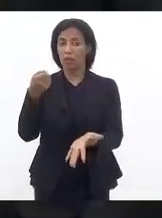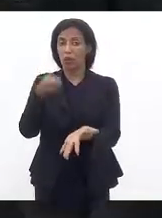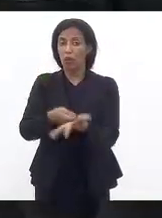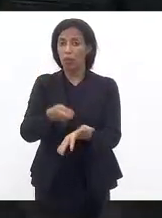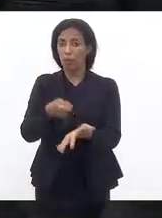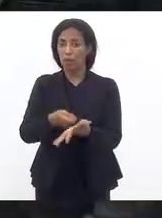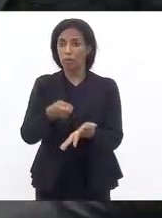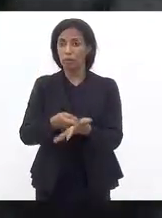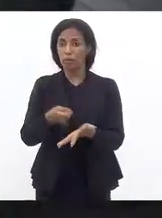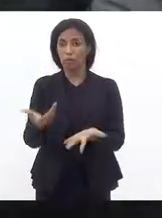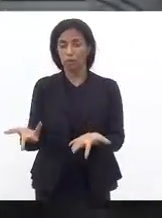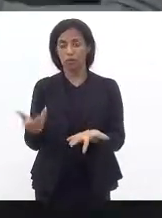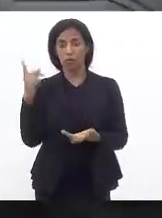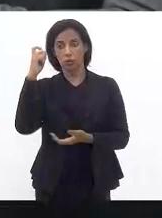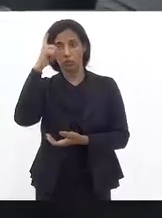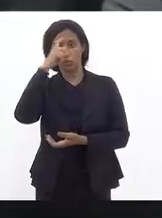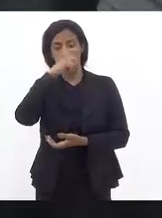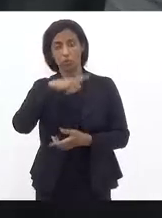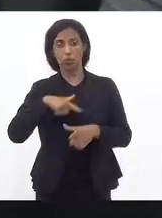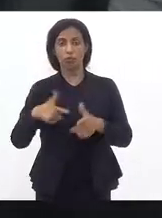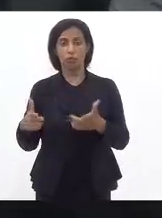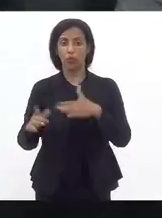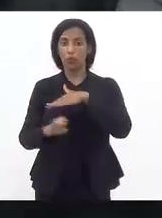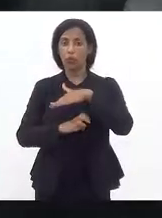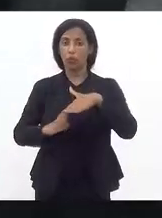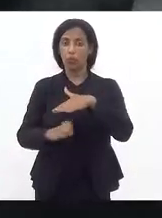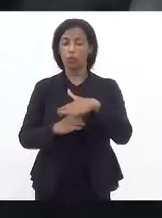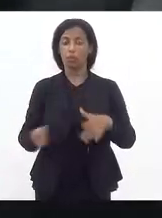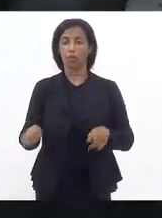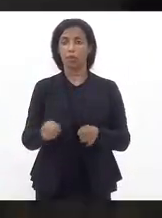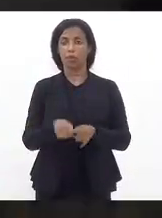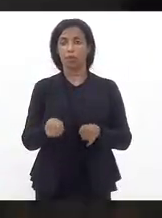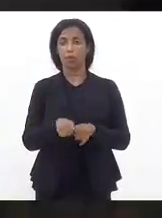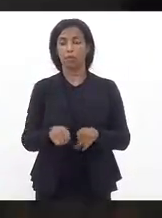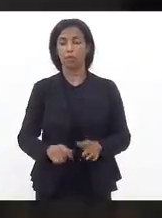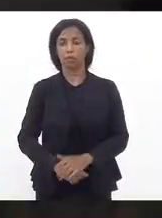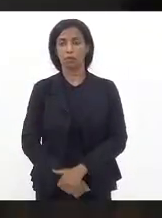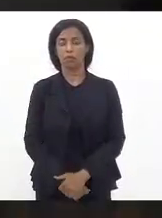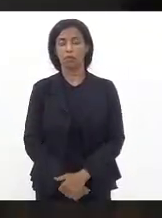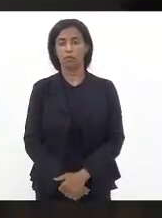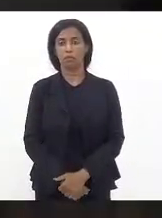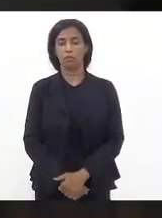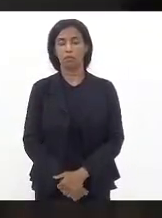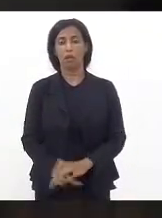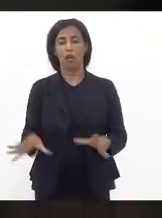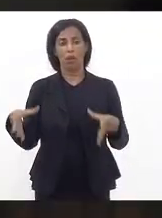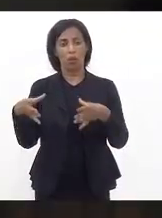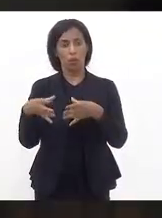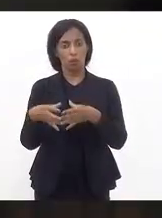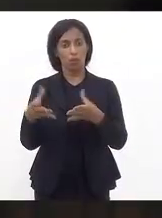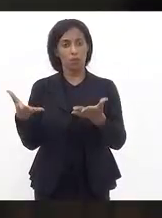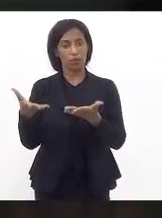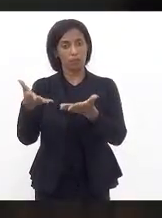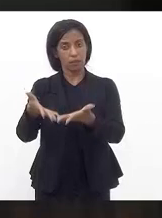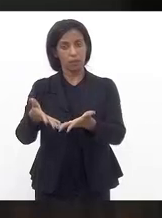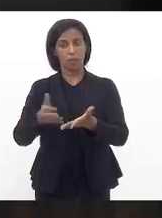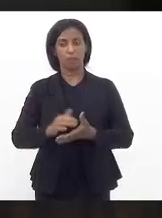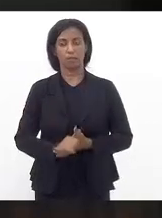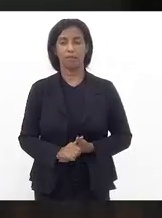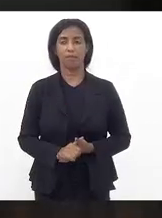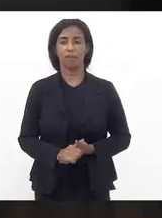obrigatoriedade submundo empresários também a comissão de turismo sim deputada enfermeira Rejane